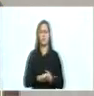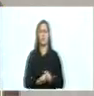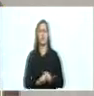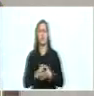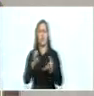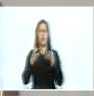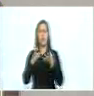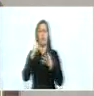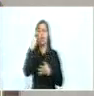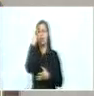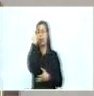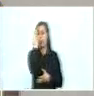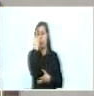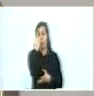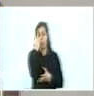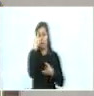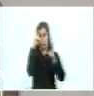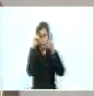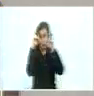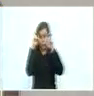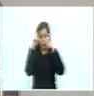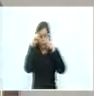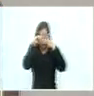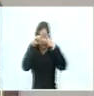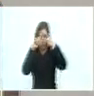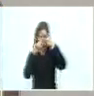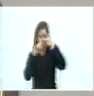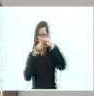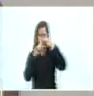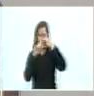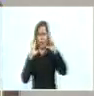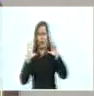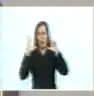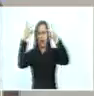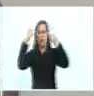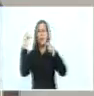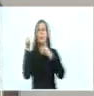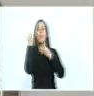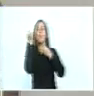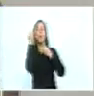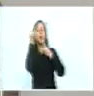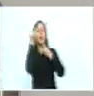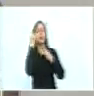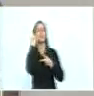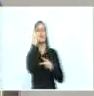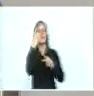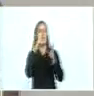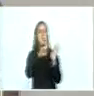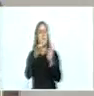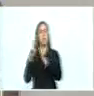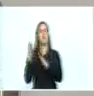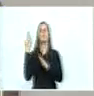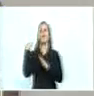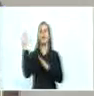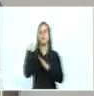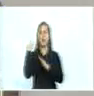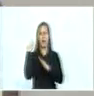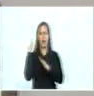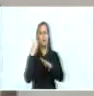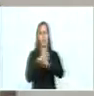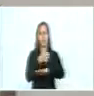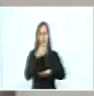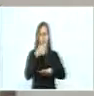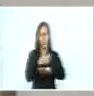dois registros de eventos importantes que eu participei, um na semana passada e o outro